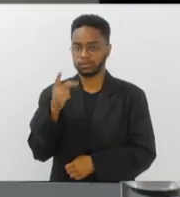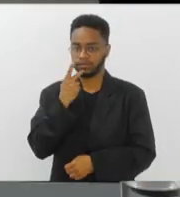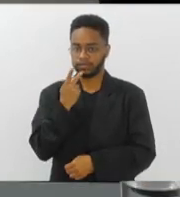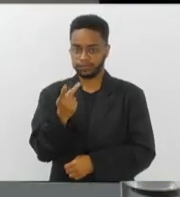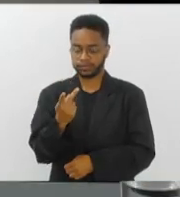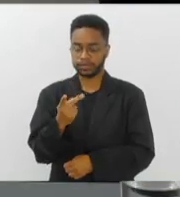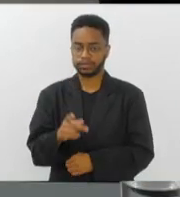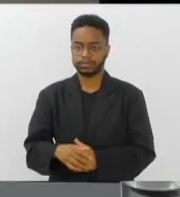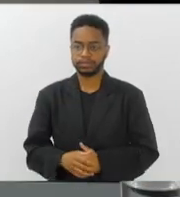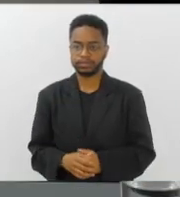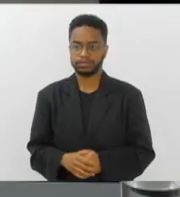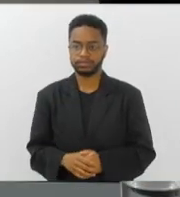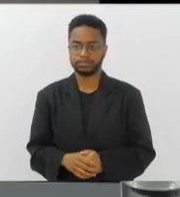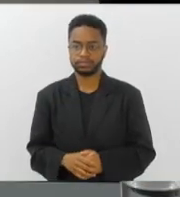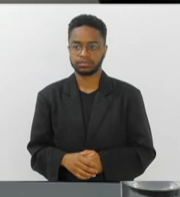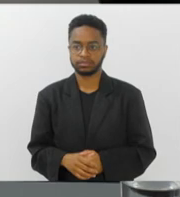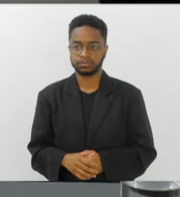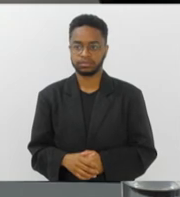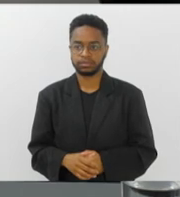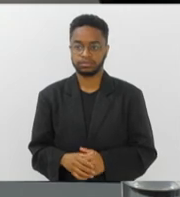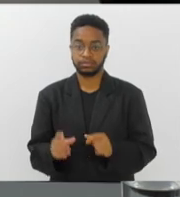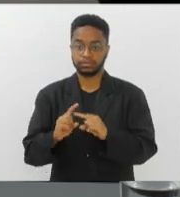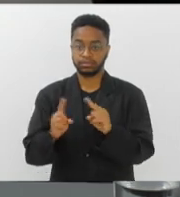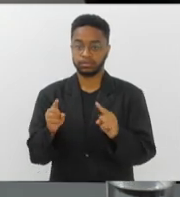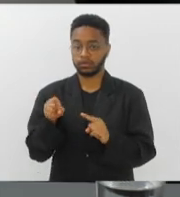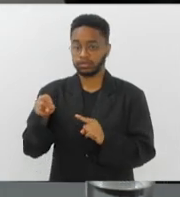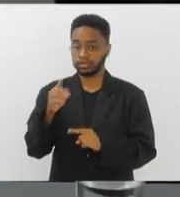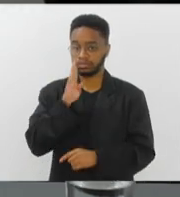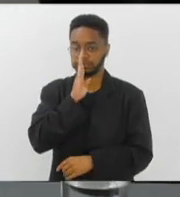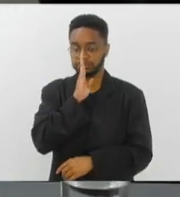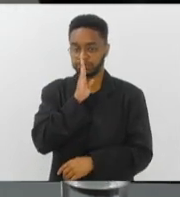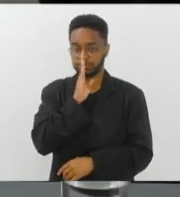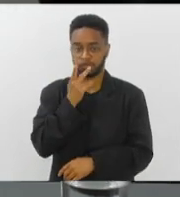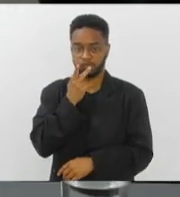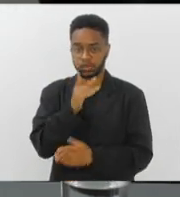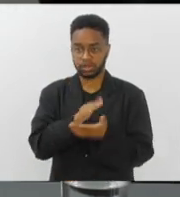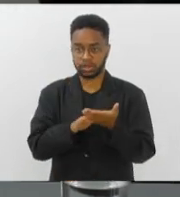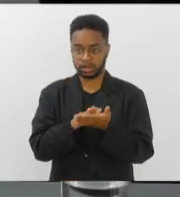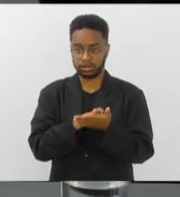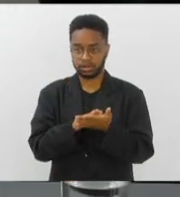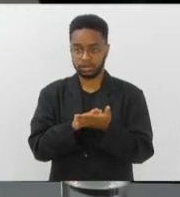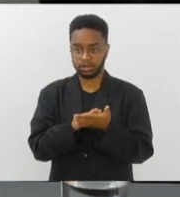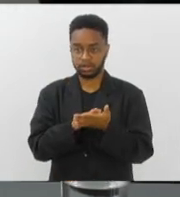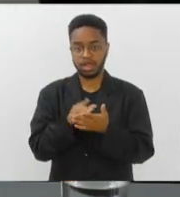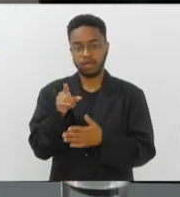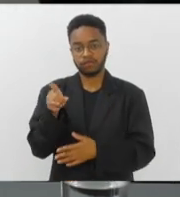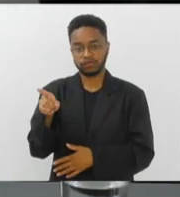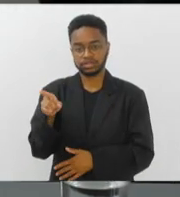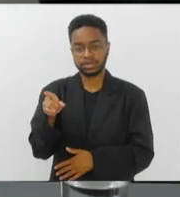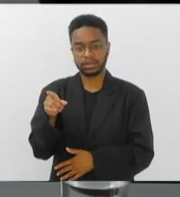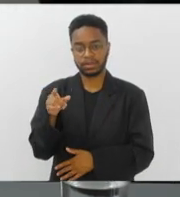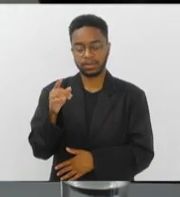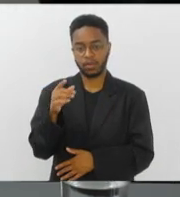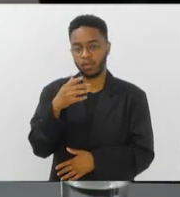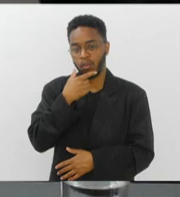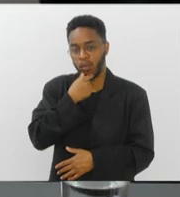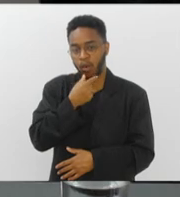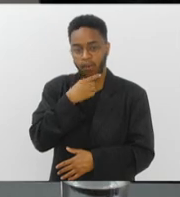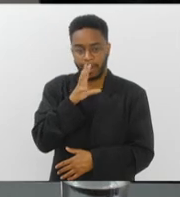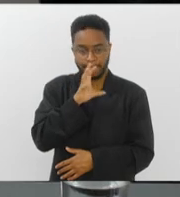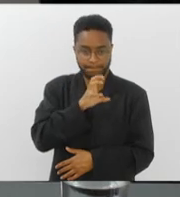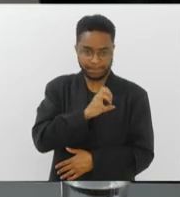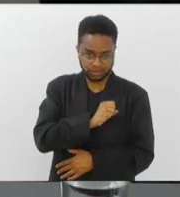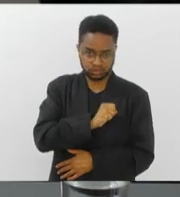manifestar, mas como Vossa Excelência até agora não se manifestou, o senhor que é um homem apaixonado, né,